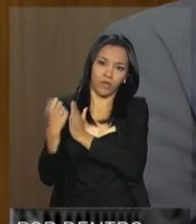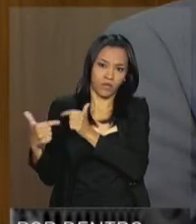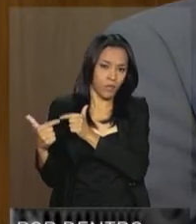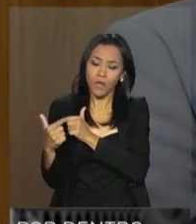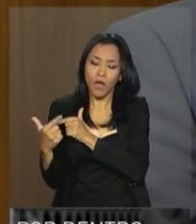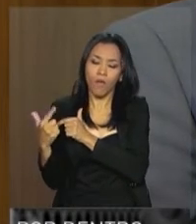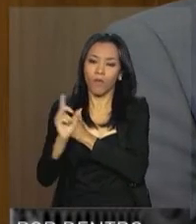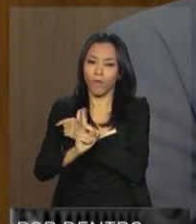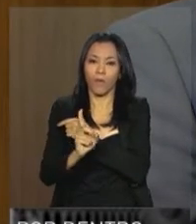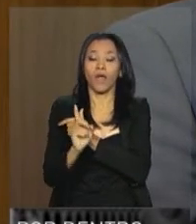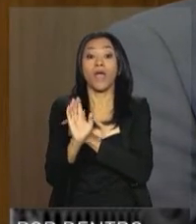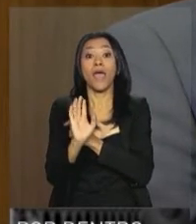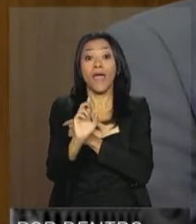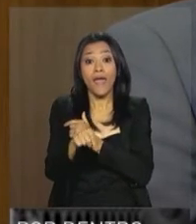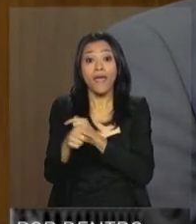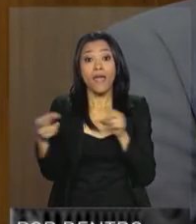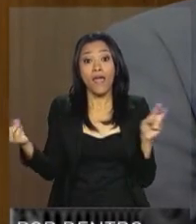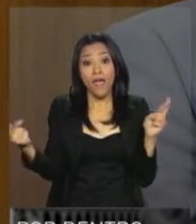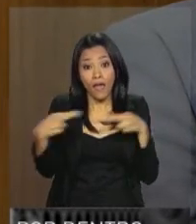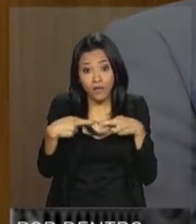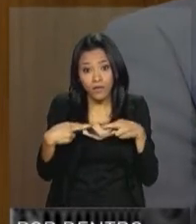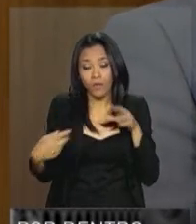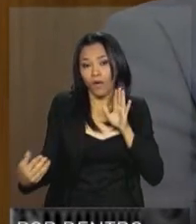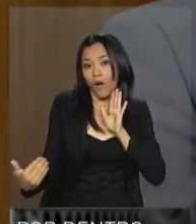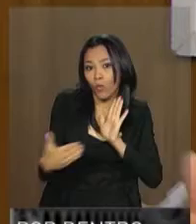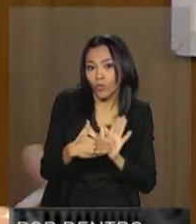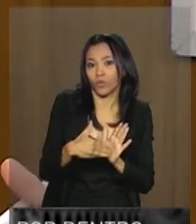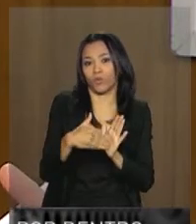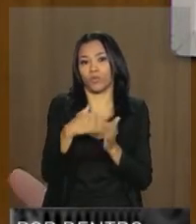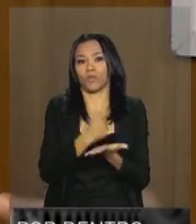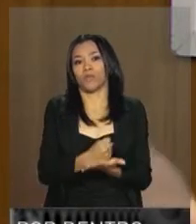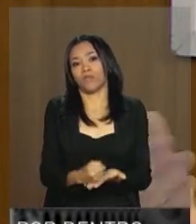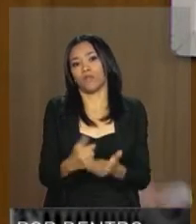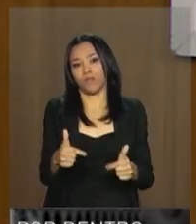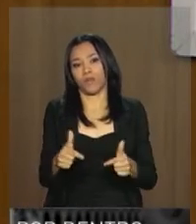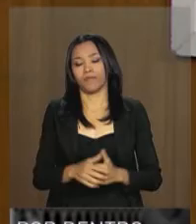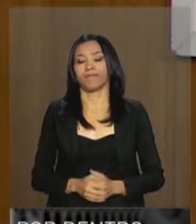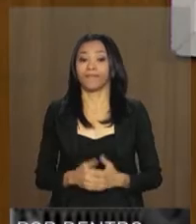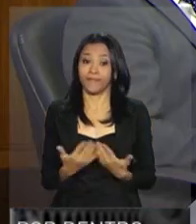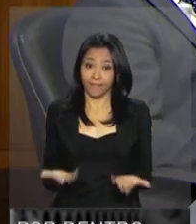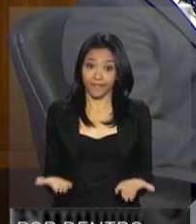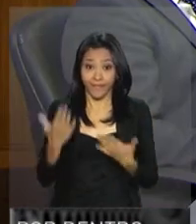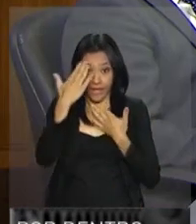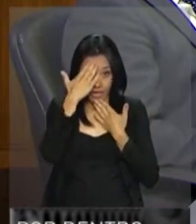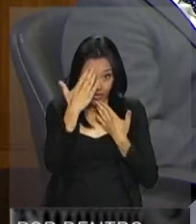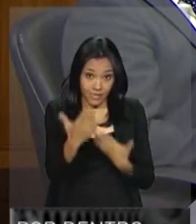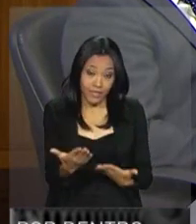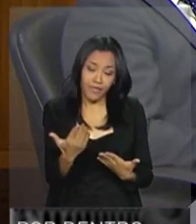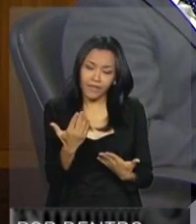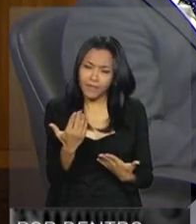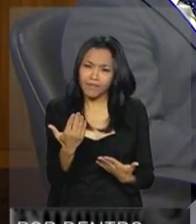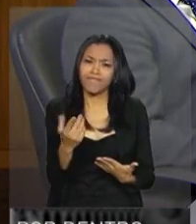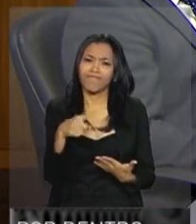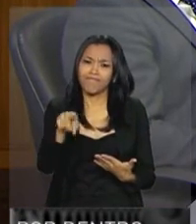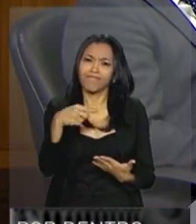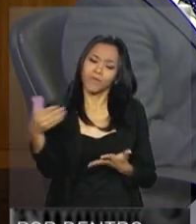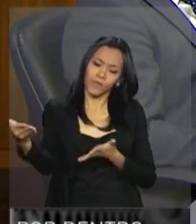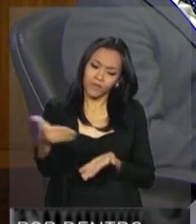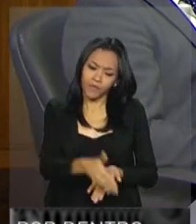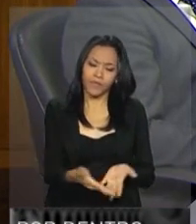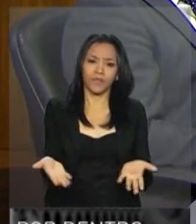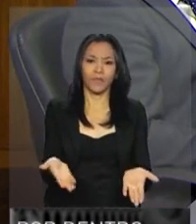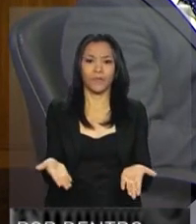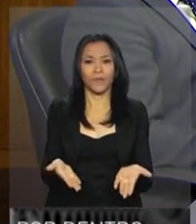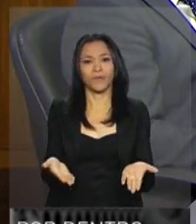vinculados ao último contrato de trabalho tá certo então ministro quero agradecer sua participação muito obrigada pela sua vida que hoje